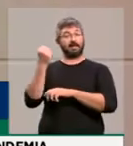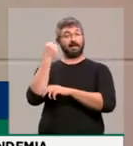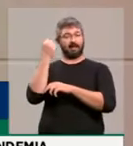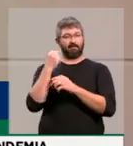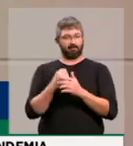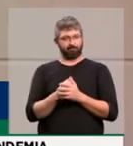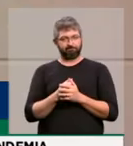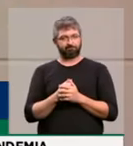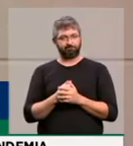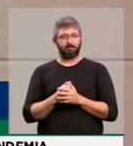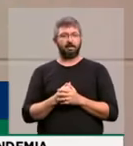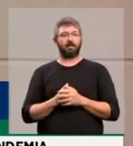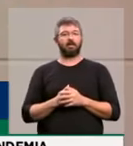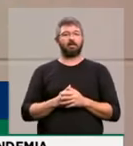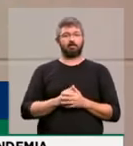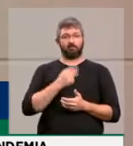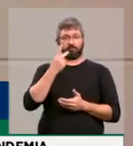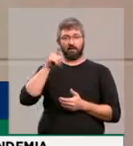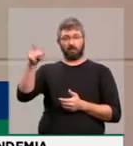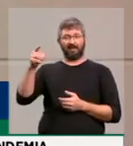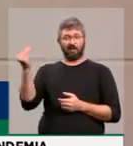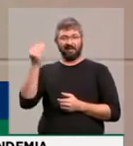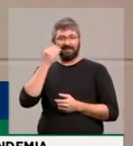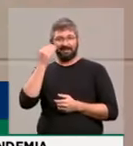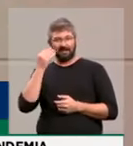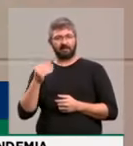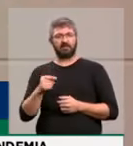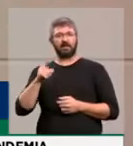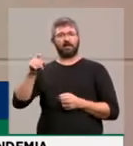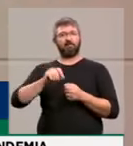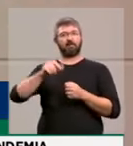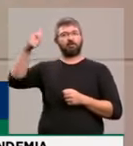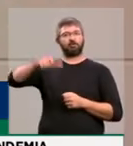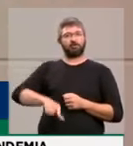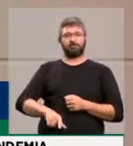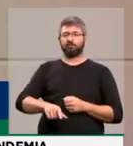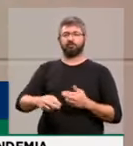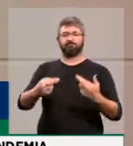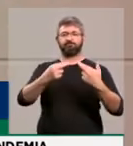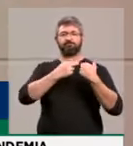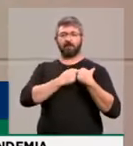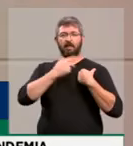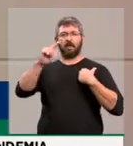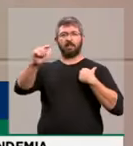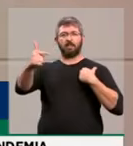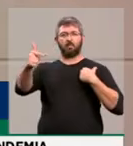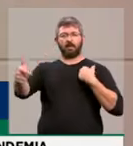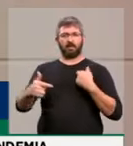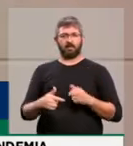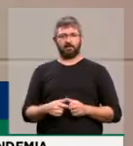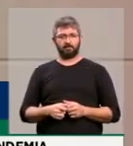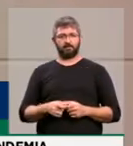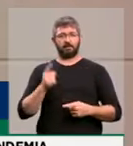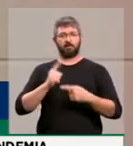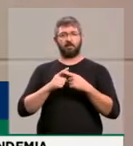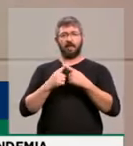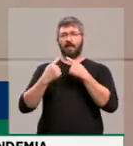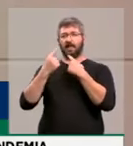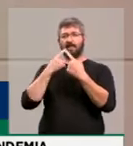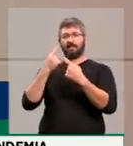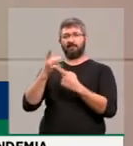no anúncio da confirmação do seu teste, ele agiu mais uma vez de forma irresponsável. Primeiro, dando uma